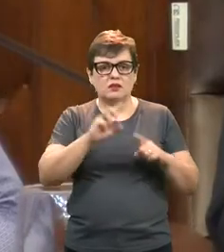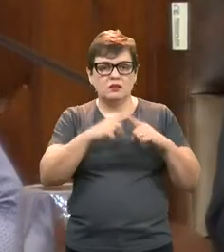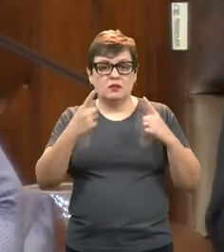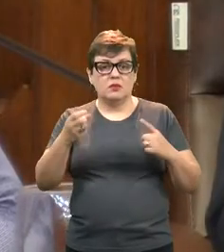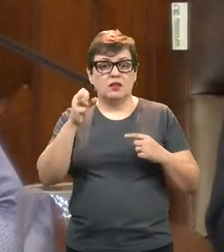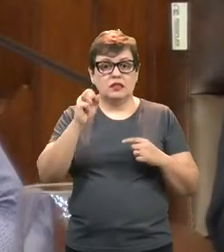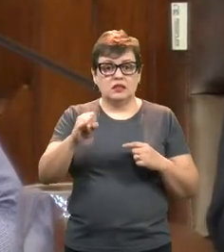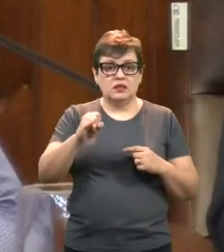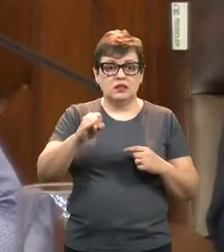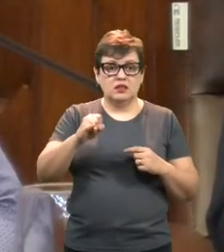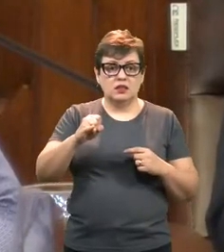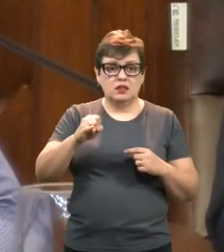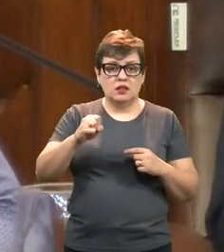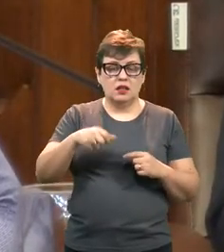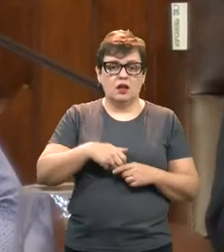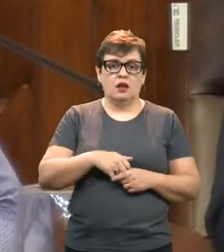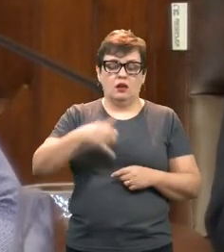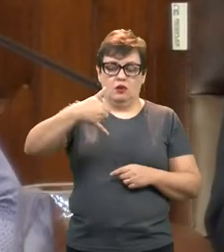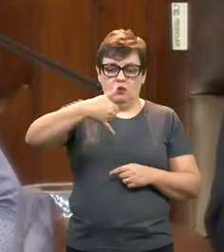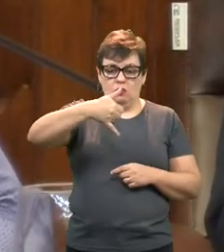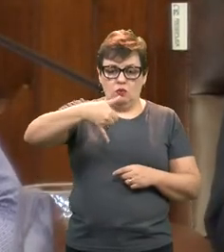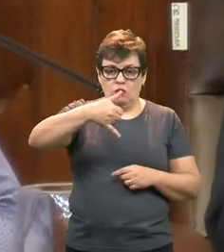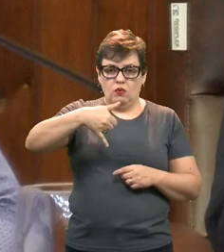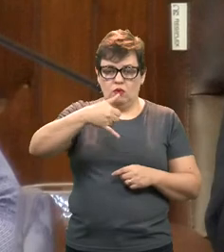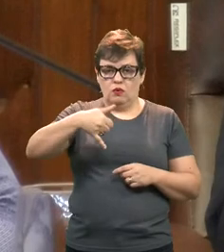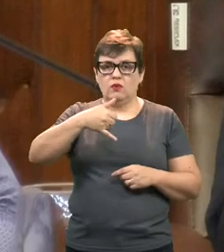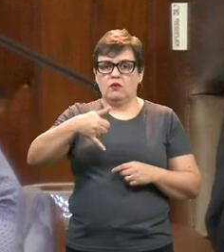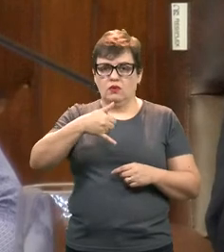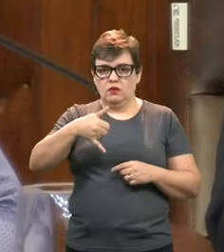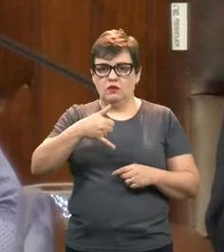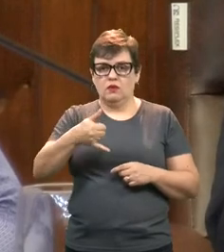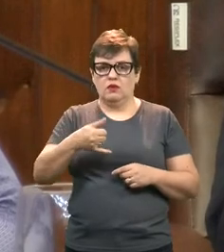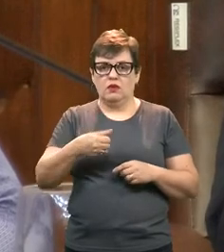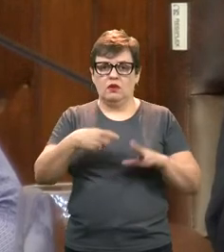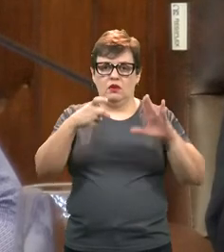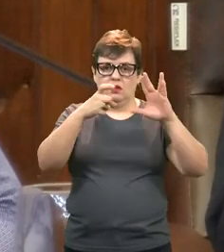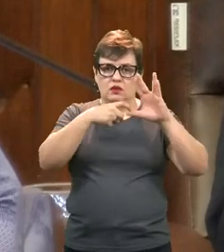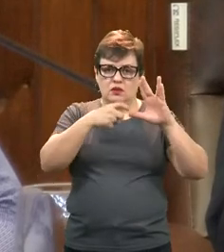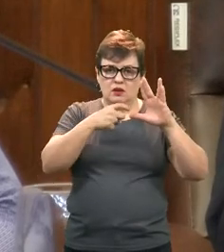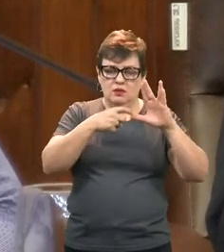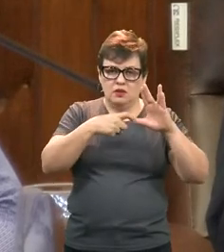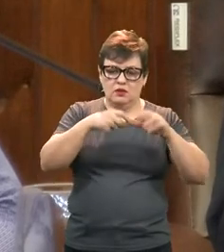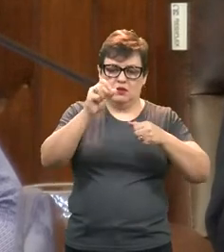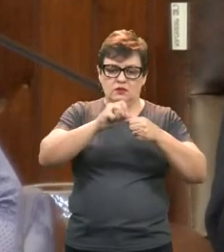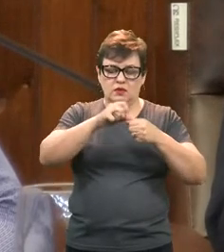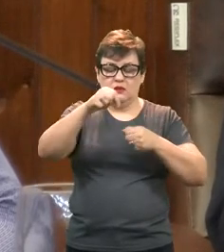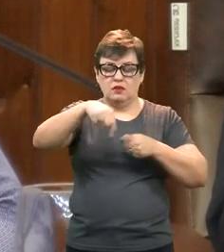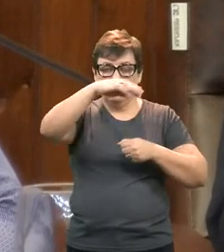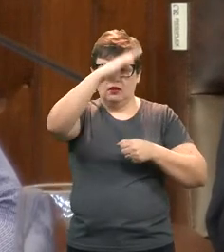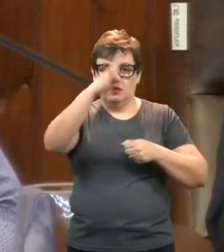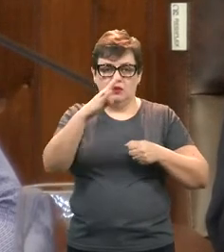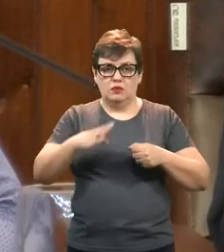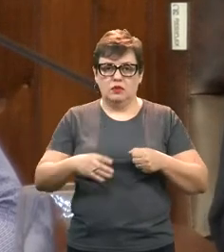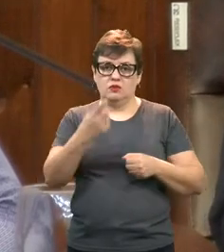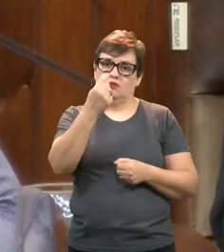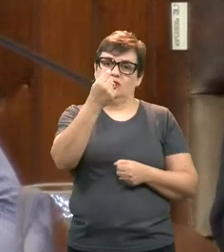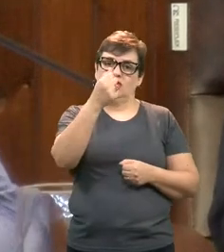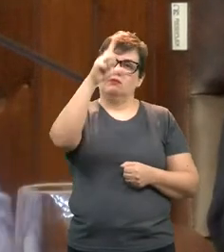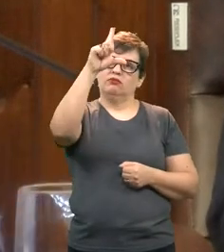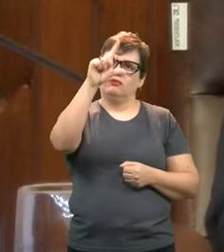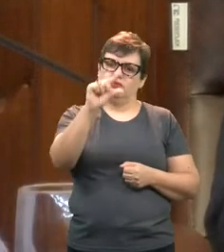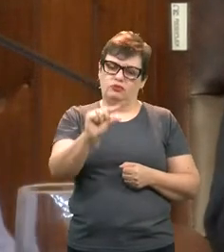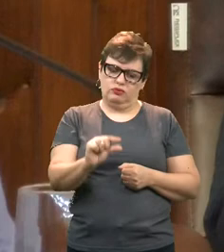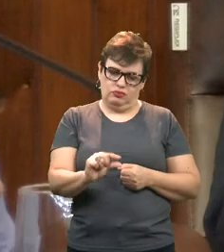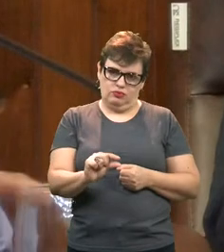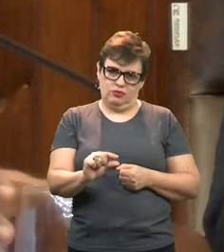da maconha fosse produzido no Brasil, o valor desse medicamento seria reduzido em